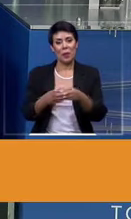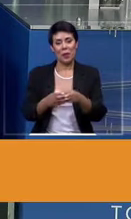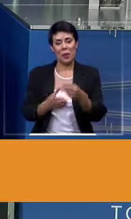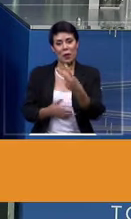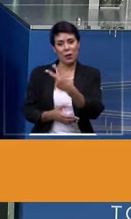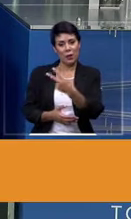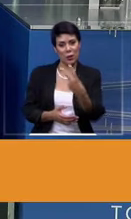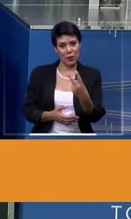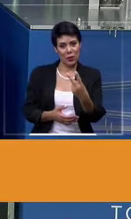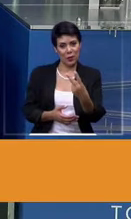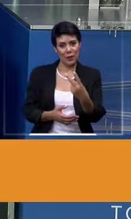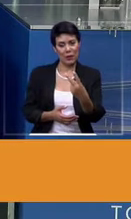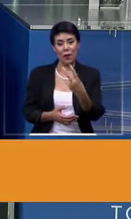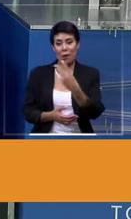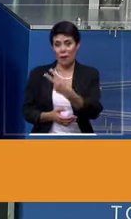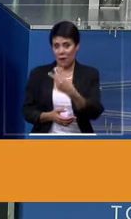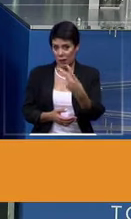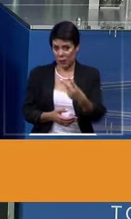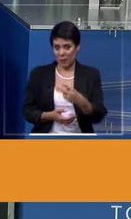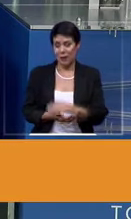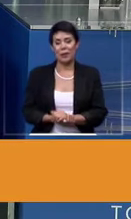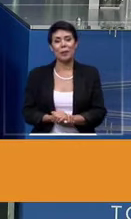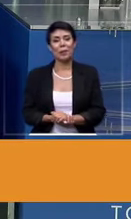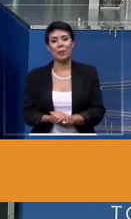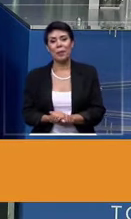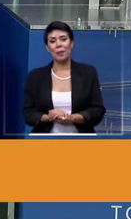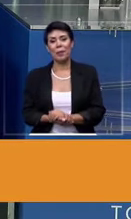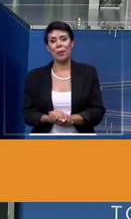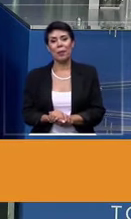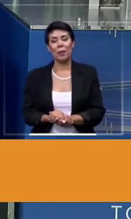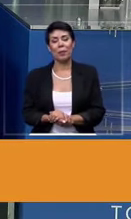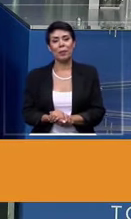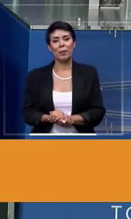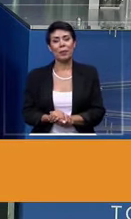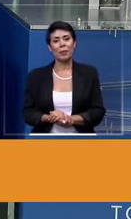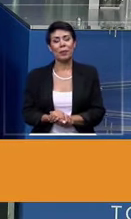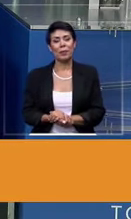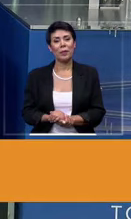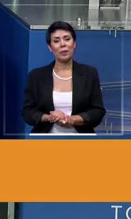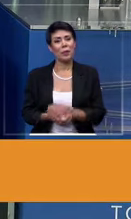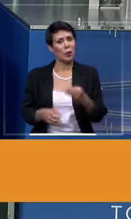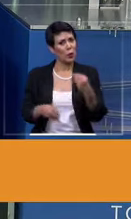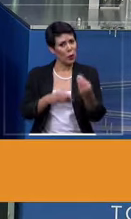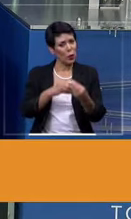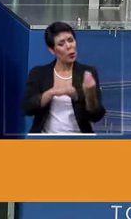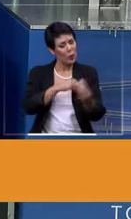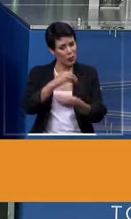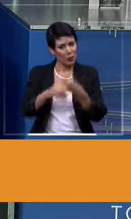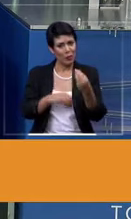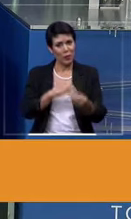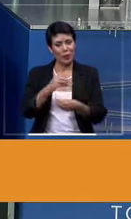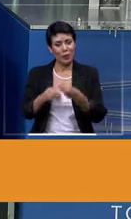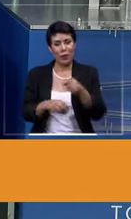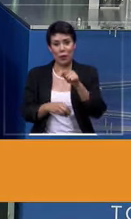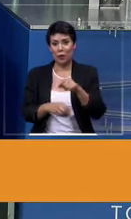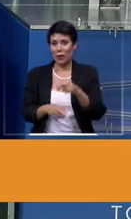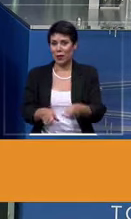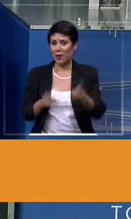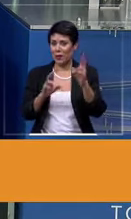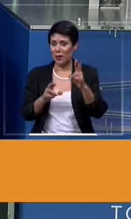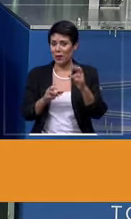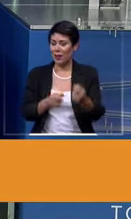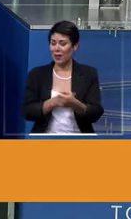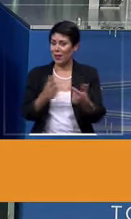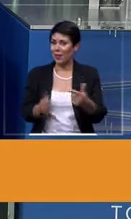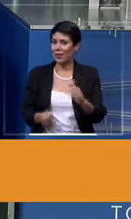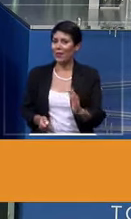número 22. Amarela, 22. O globo segue girando. Você chamando, a